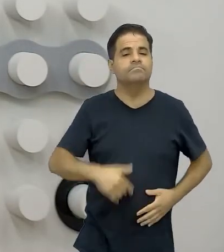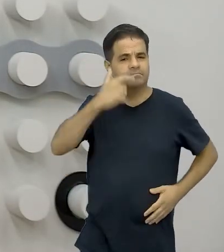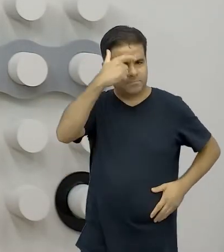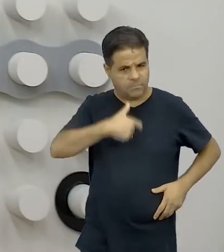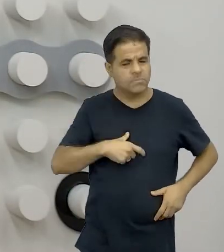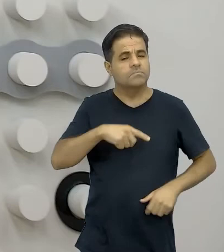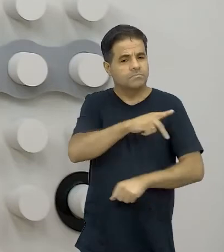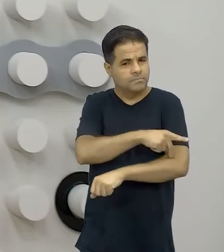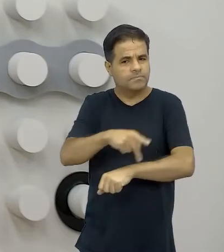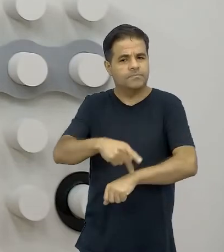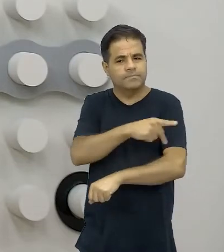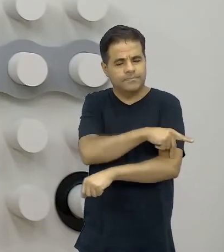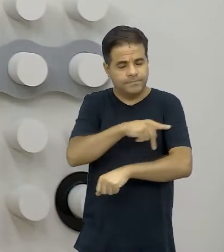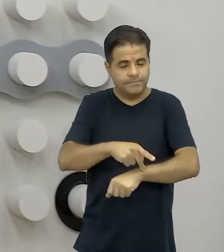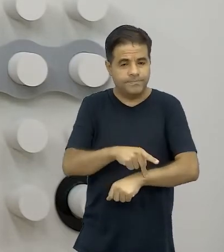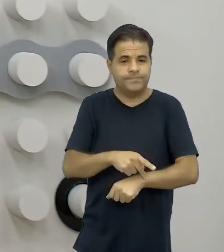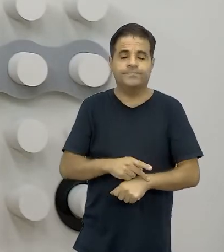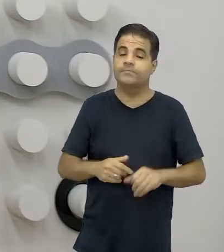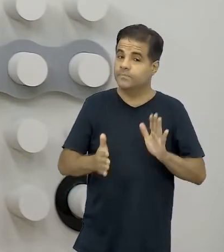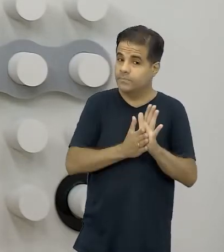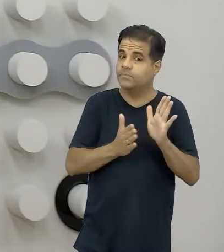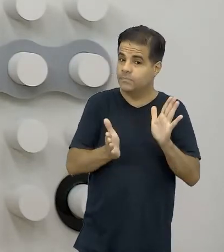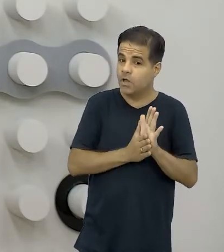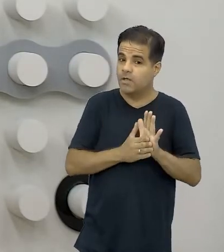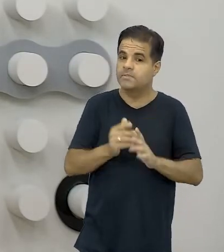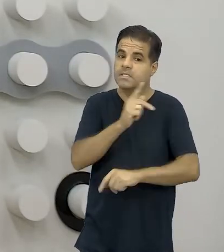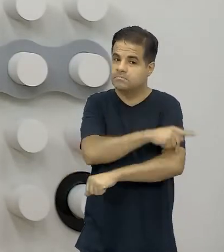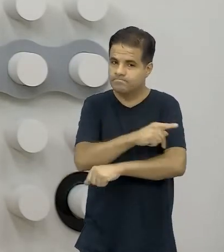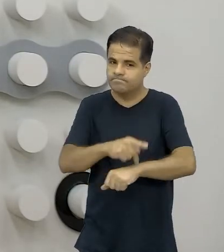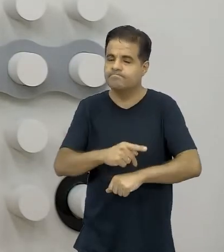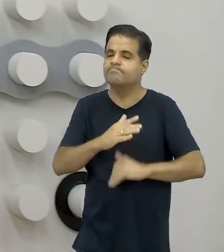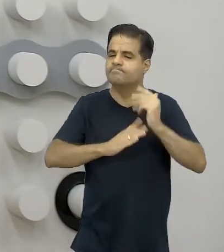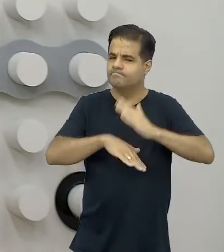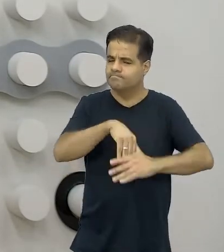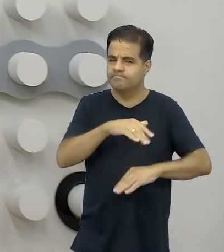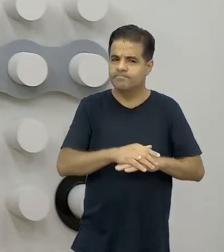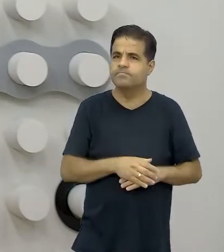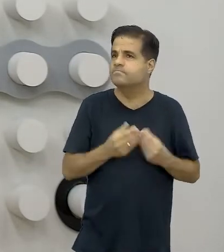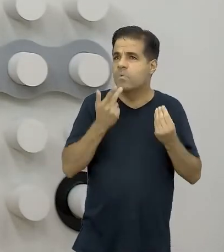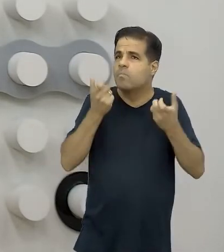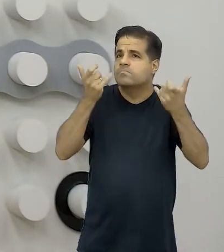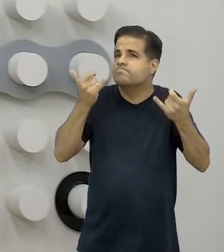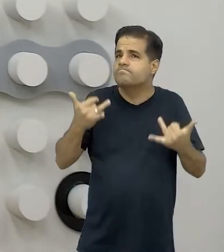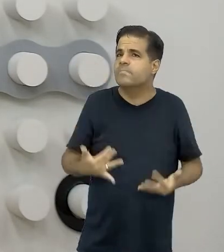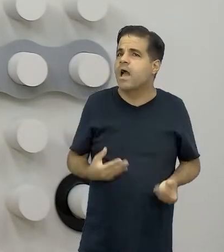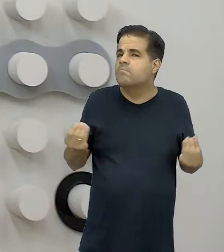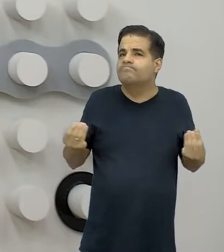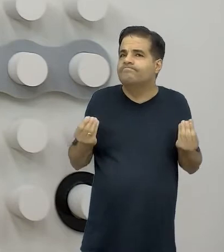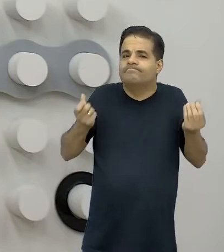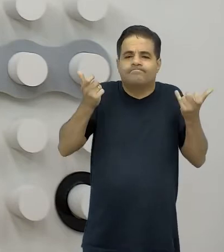caráter pedagógico, tá certo? Essa é uma proposta de caráter, como que eu posso dizer,